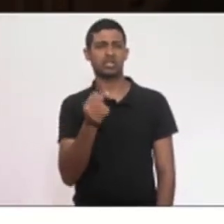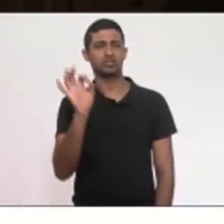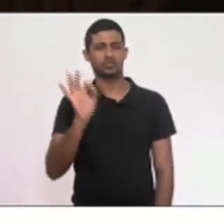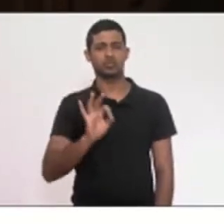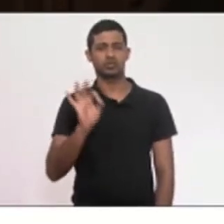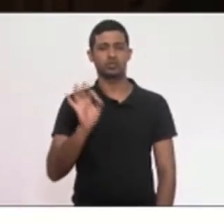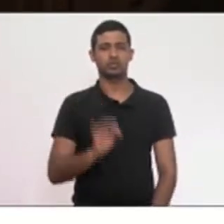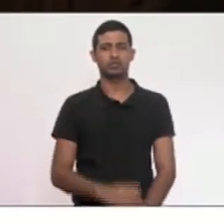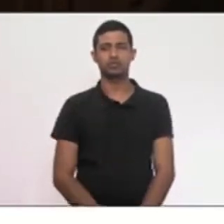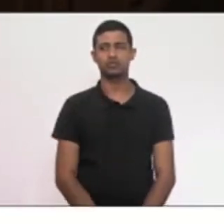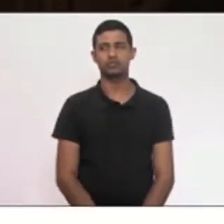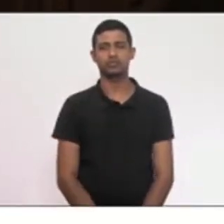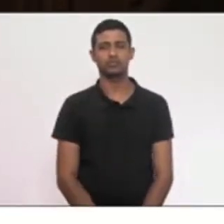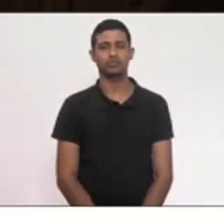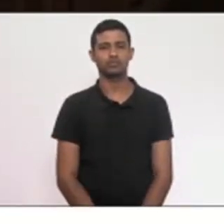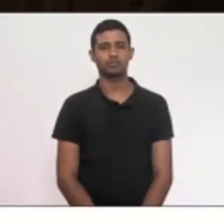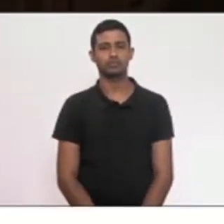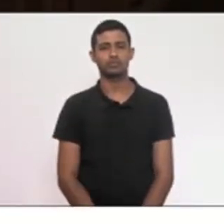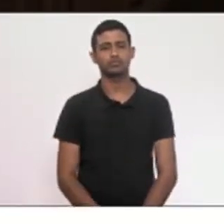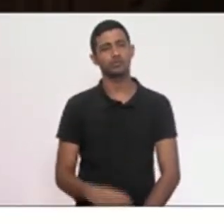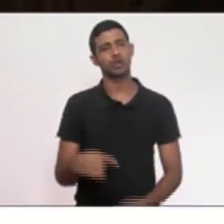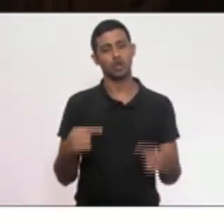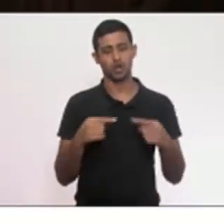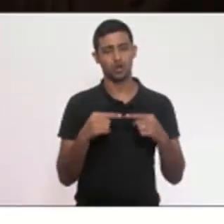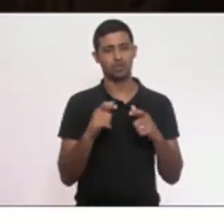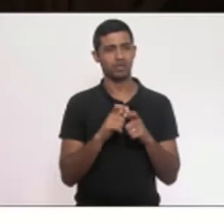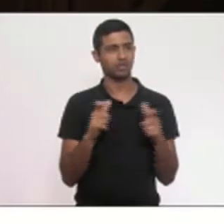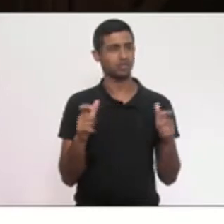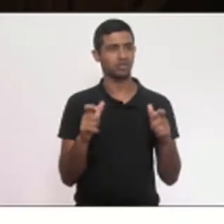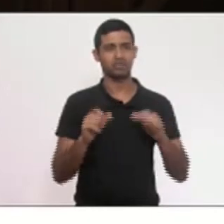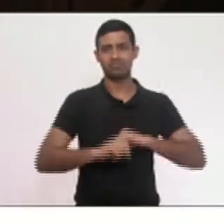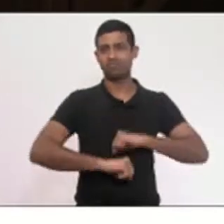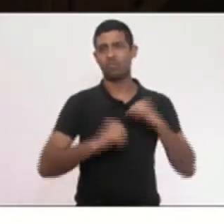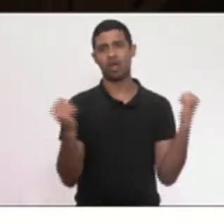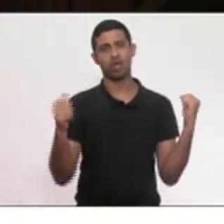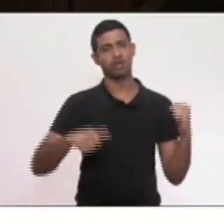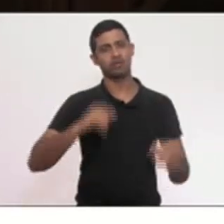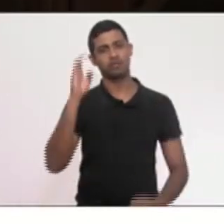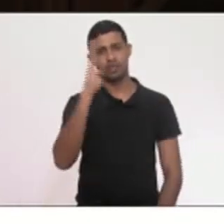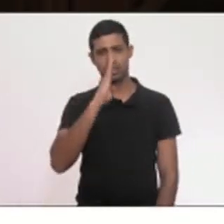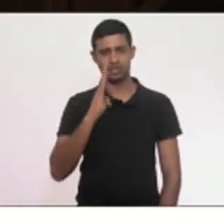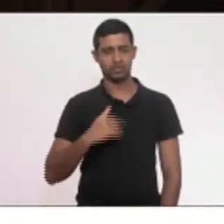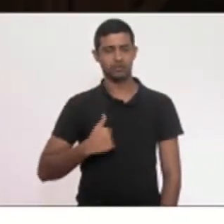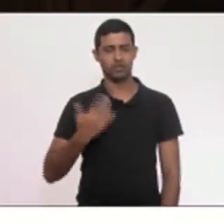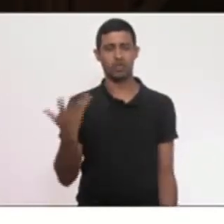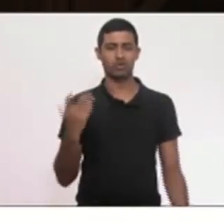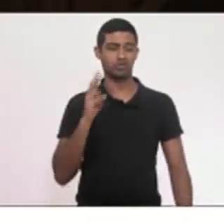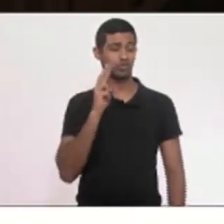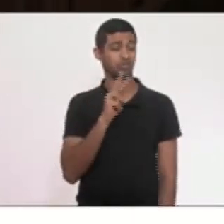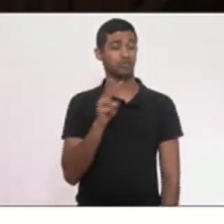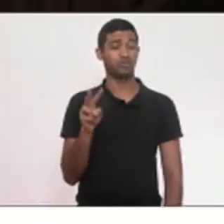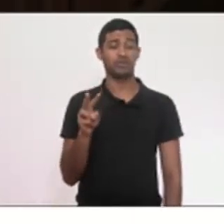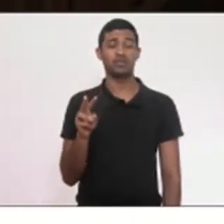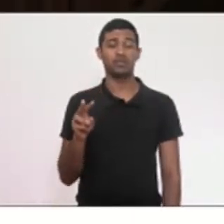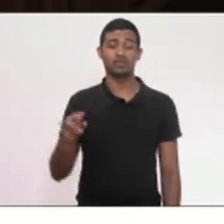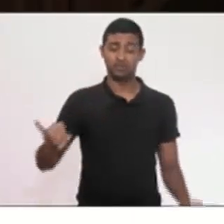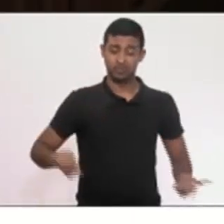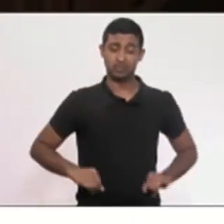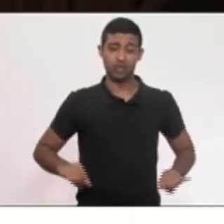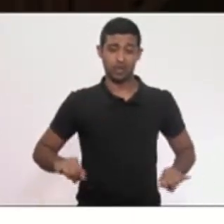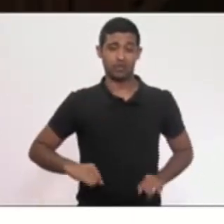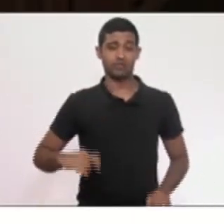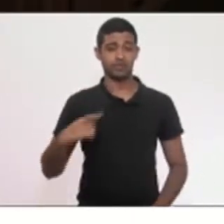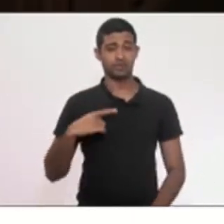7%, que é um crescimento enorme pensando no Brasil, que vive uma situação dramática do ponto de vista da sua